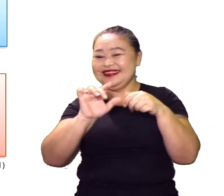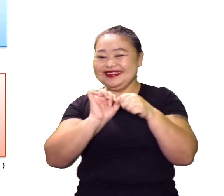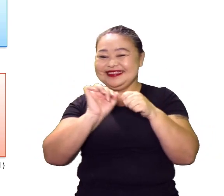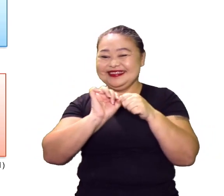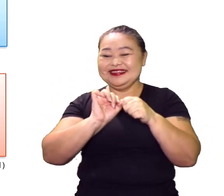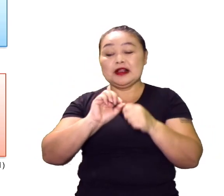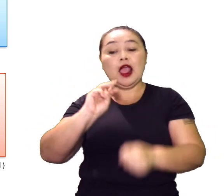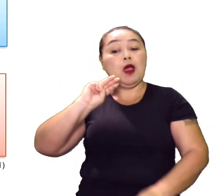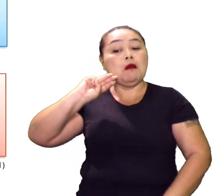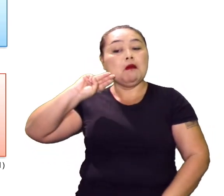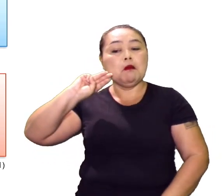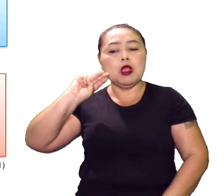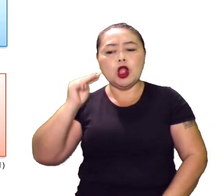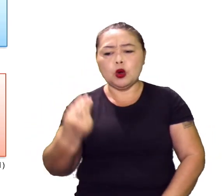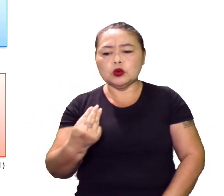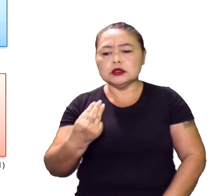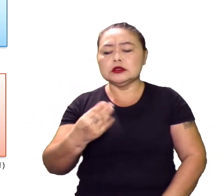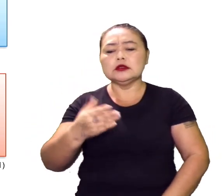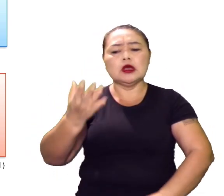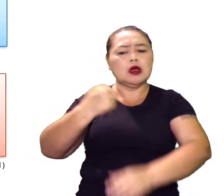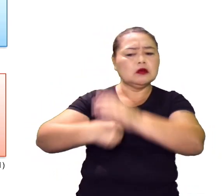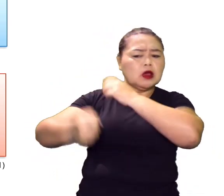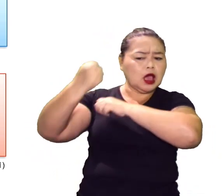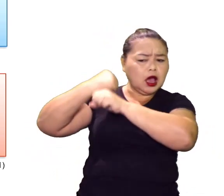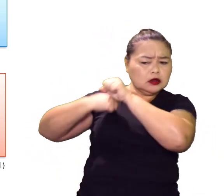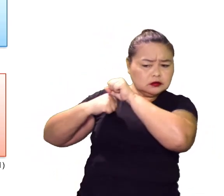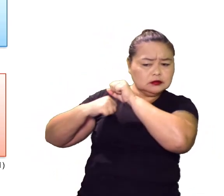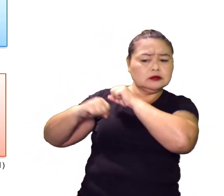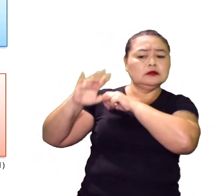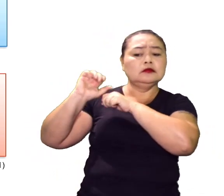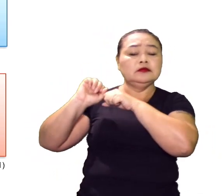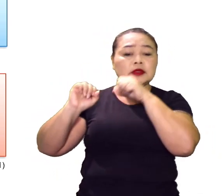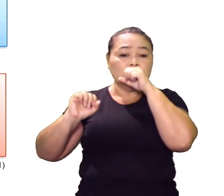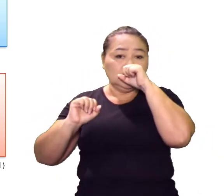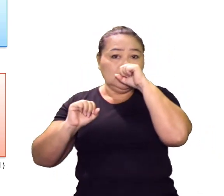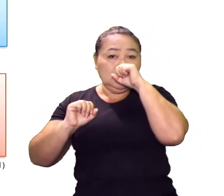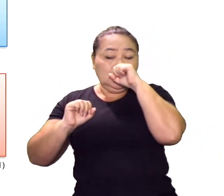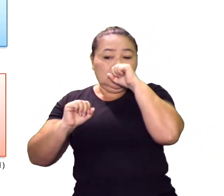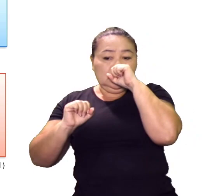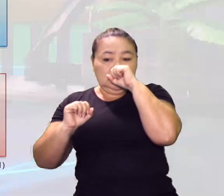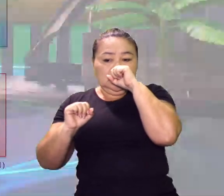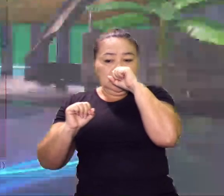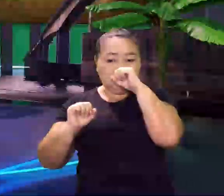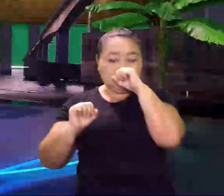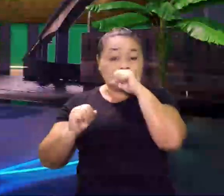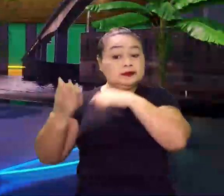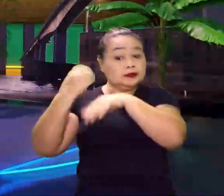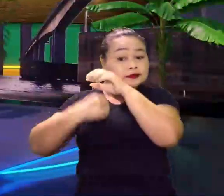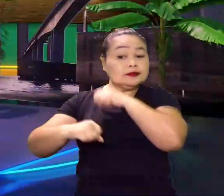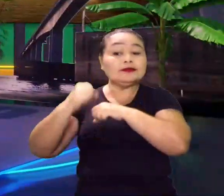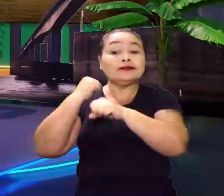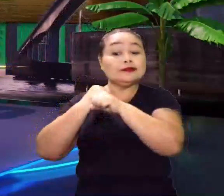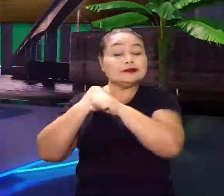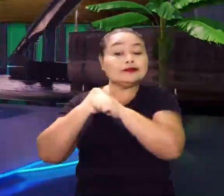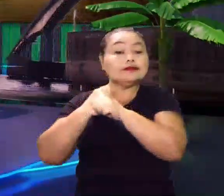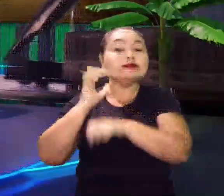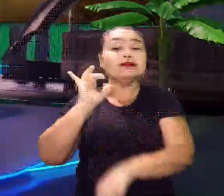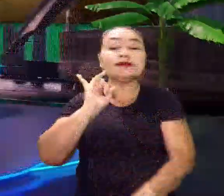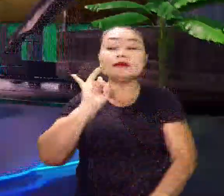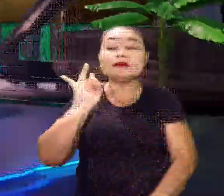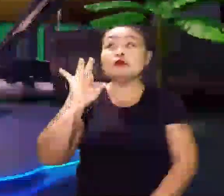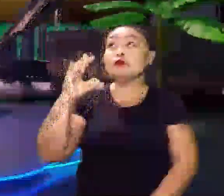milhões e milhões de anos, ok? Milhões e milhões de anos,